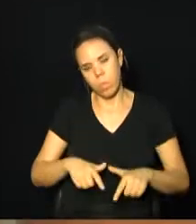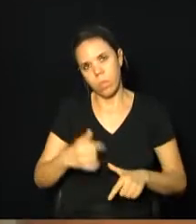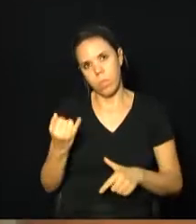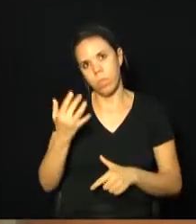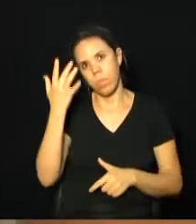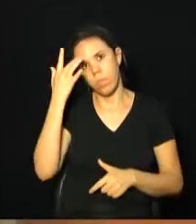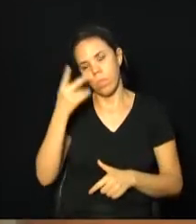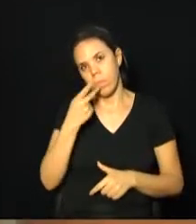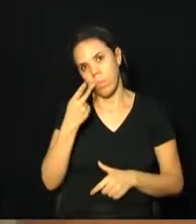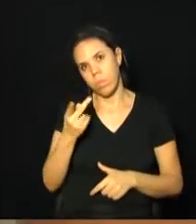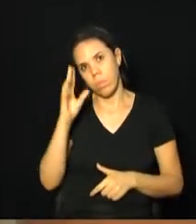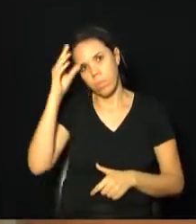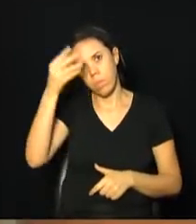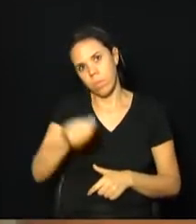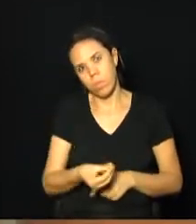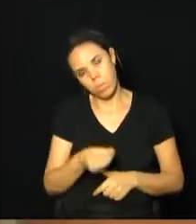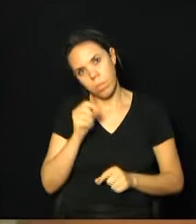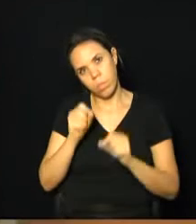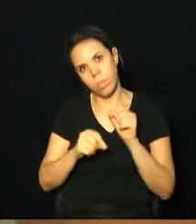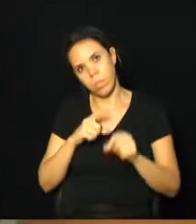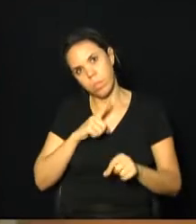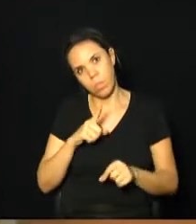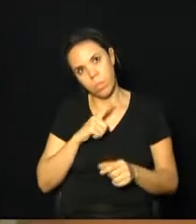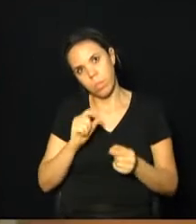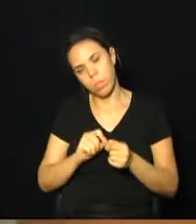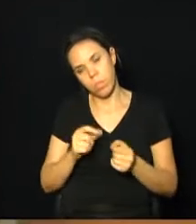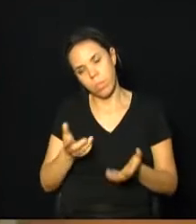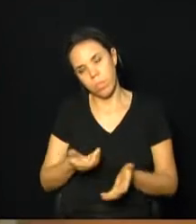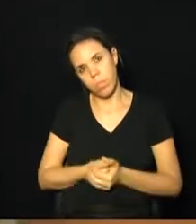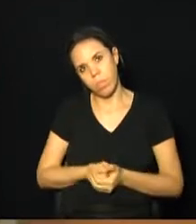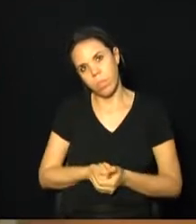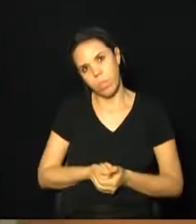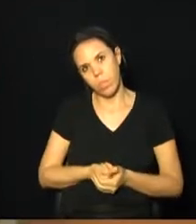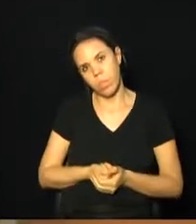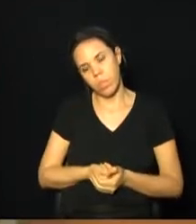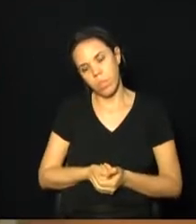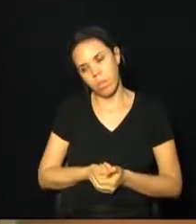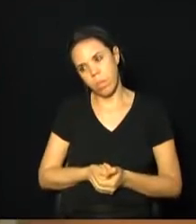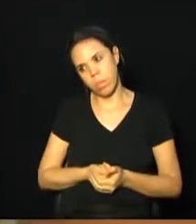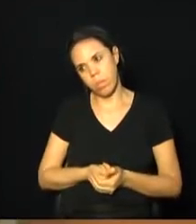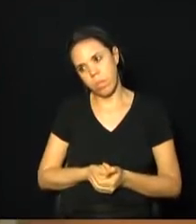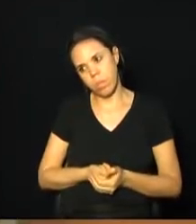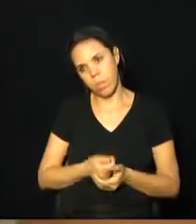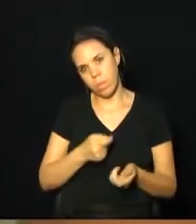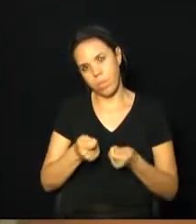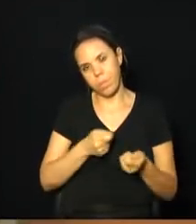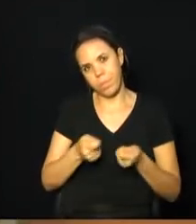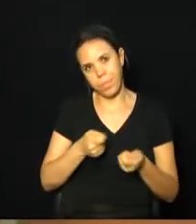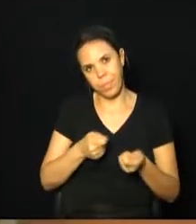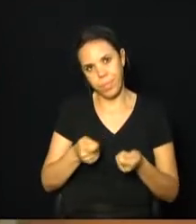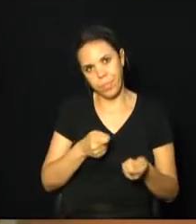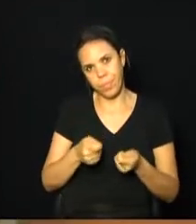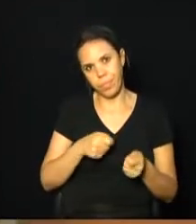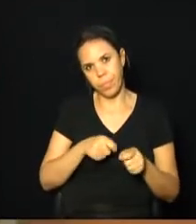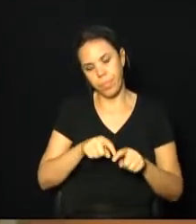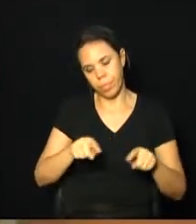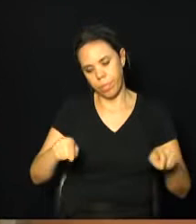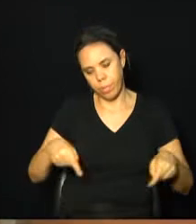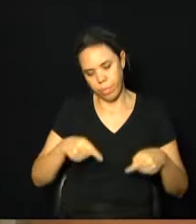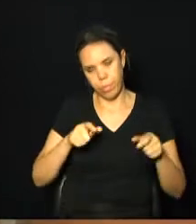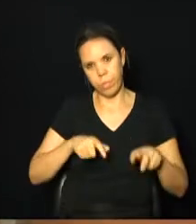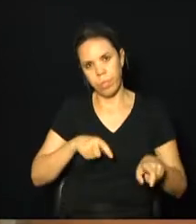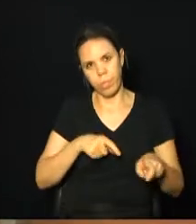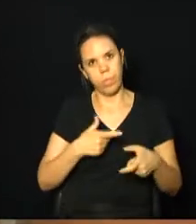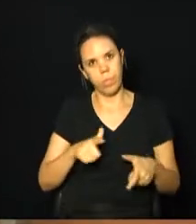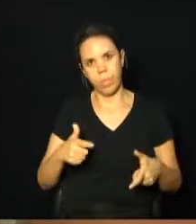importante a gente entender, né, o que tem sido feito para esse controle das zonas rurais, né, para a gente